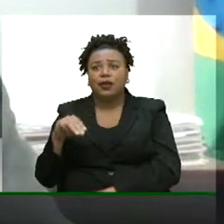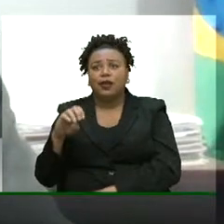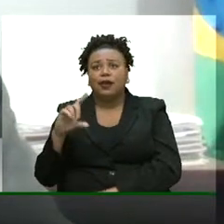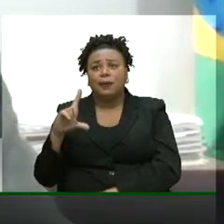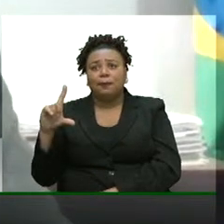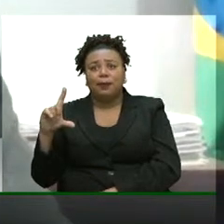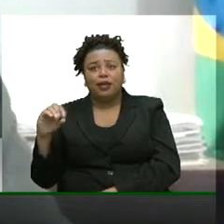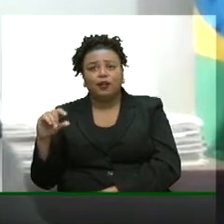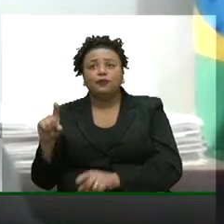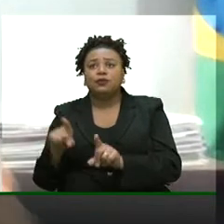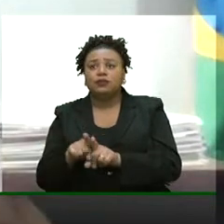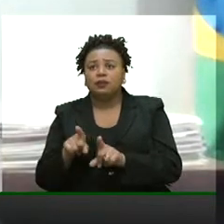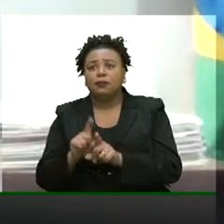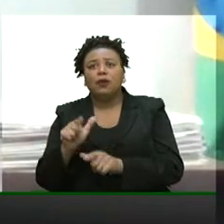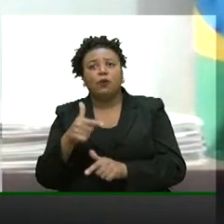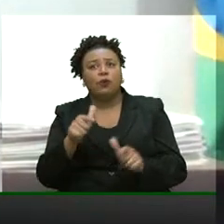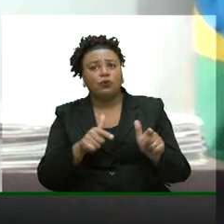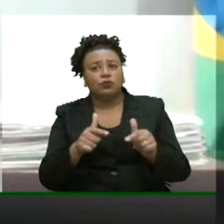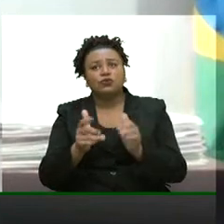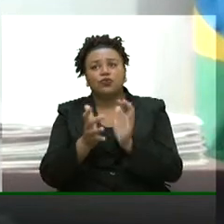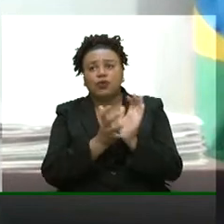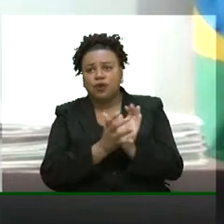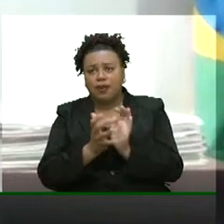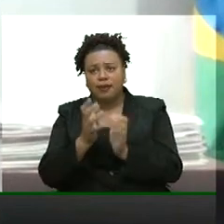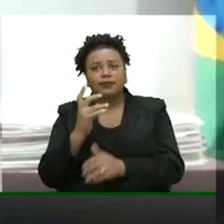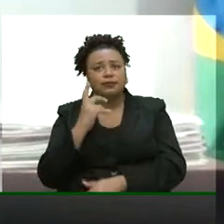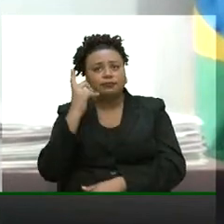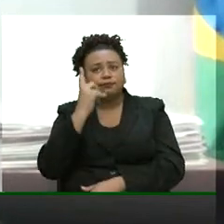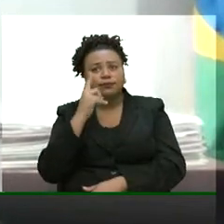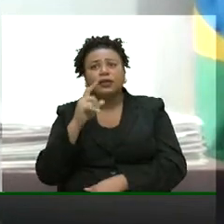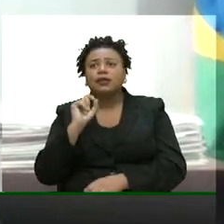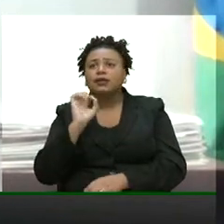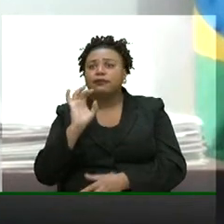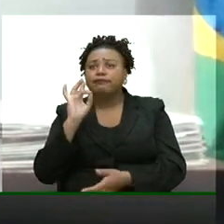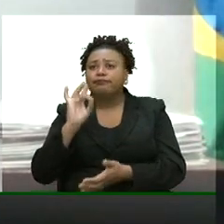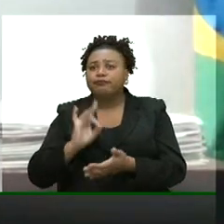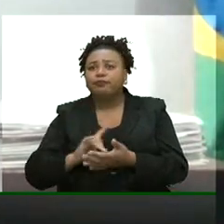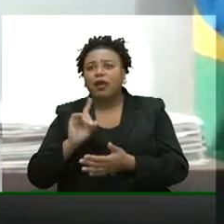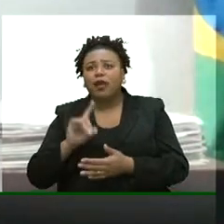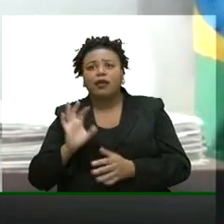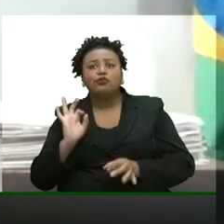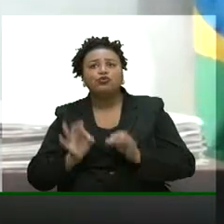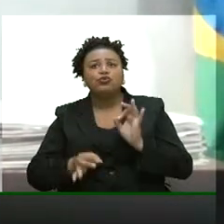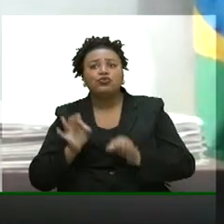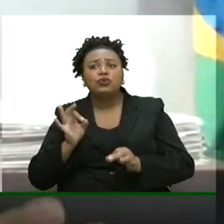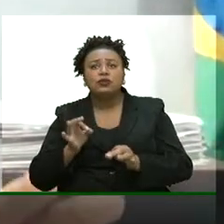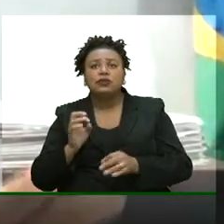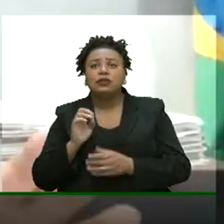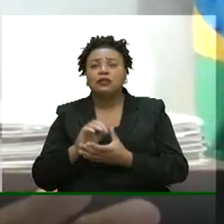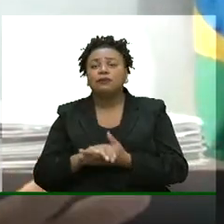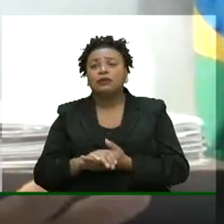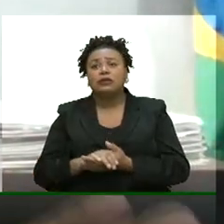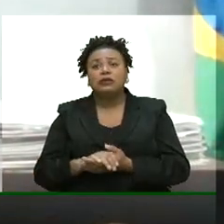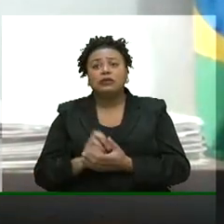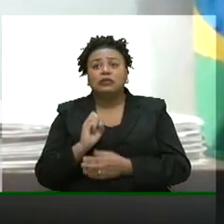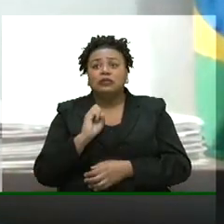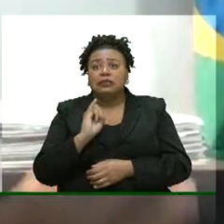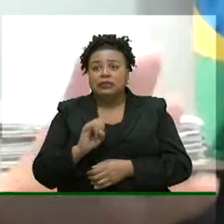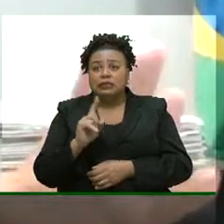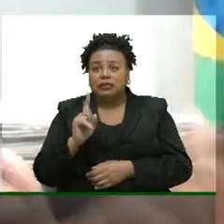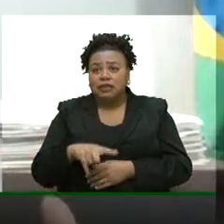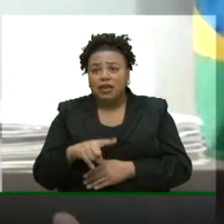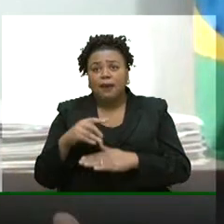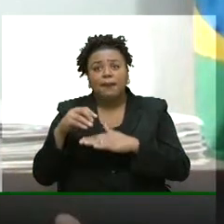e os demais parlamentares, porque efetivamente trata-se de uma questão de justiça. Se é para o transporte escolar